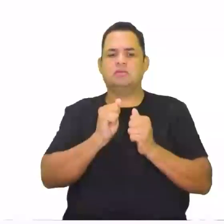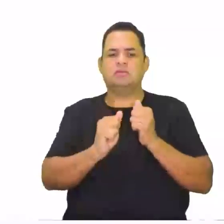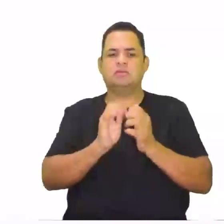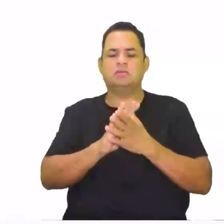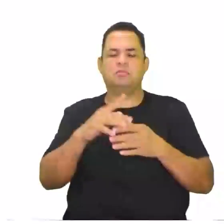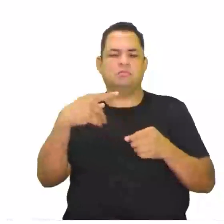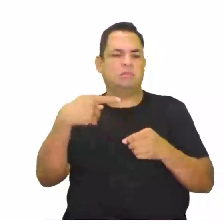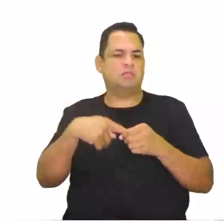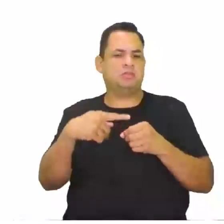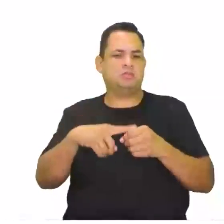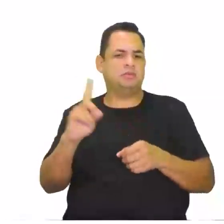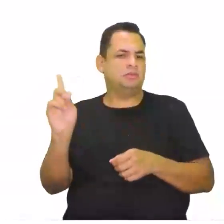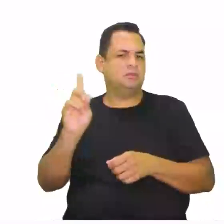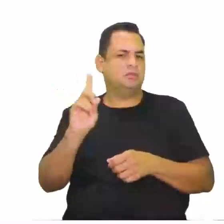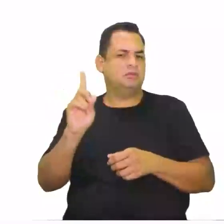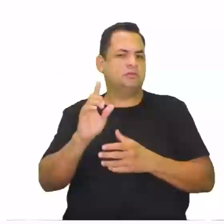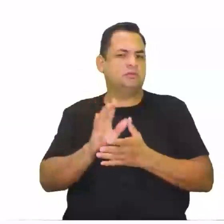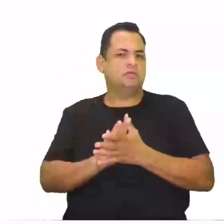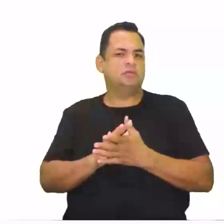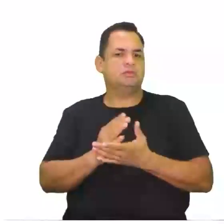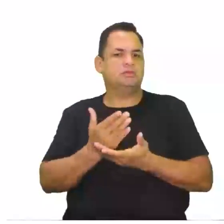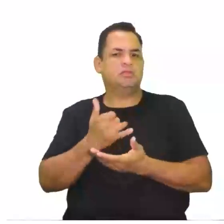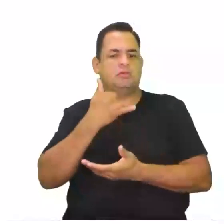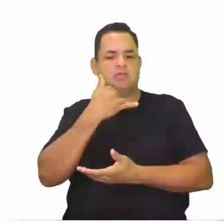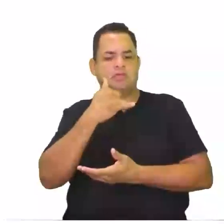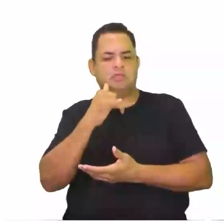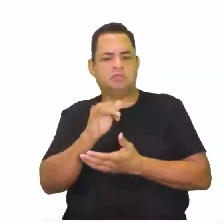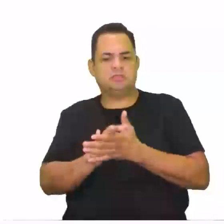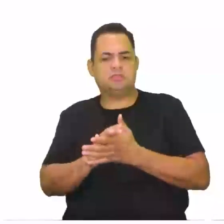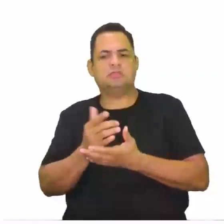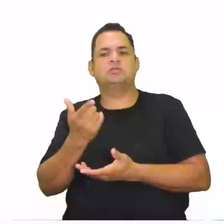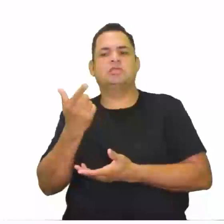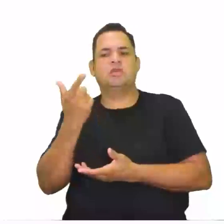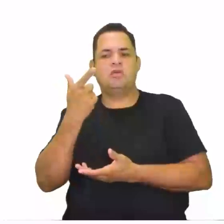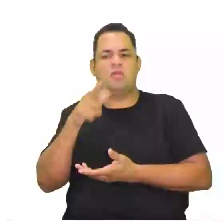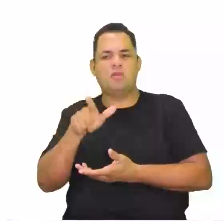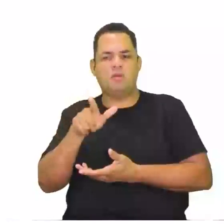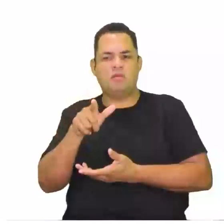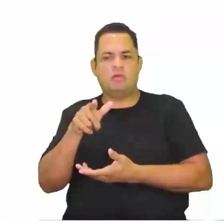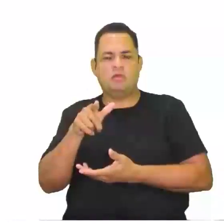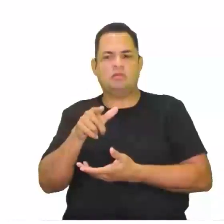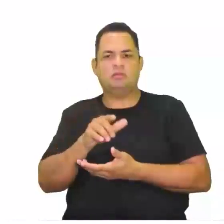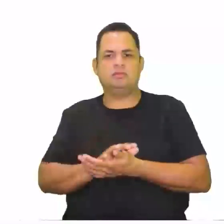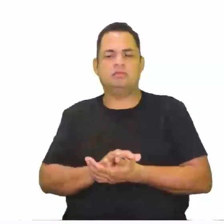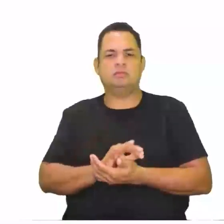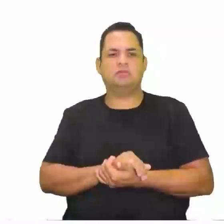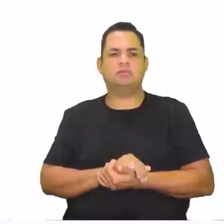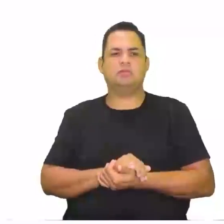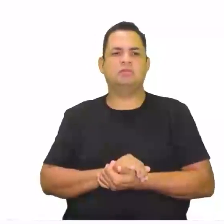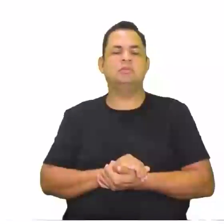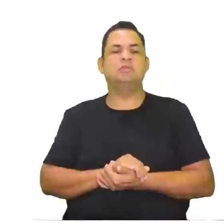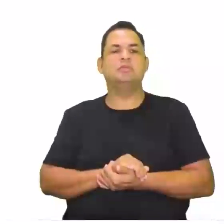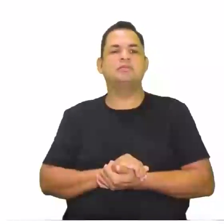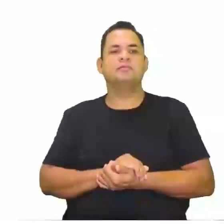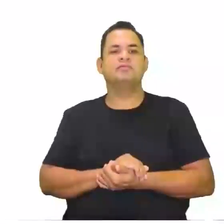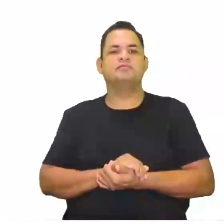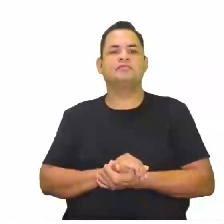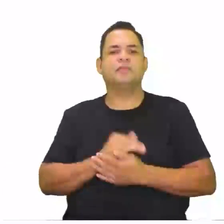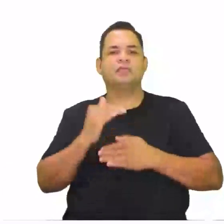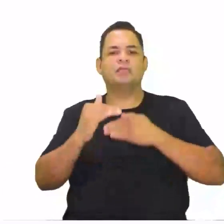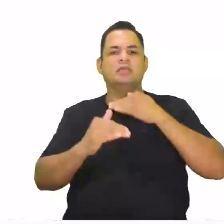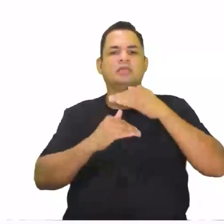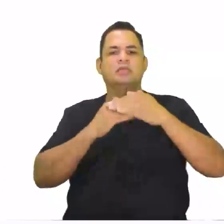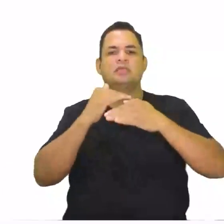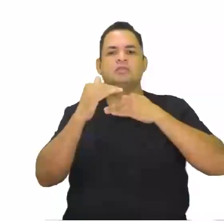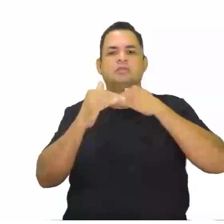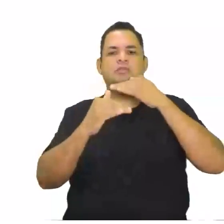fontes renováveis. Então, a letra B para mim é válida. Na letra C, fala do desenvolvimento do transporte, só que ele, ao mesmo tempo,